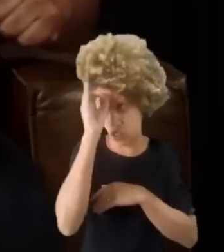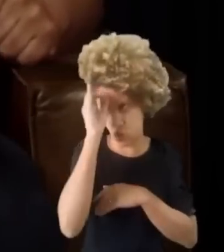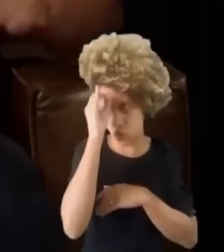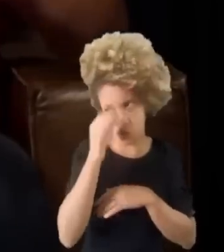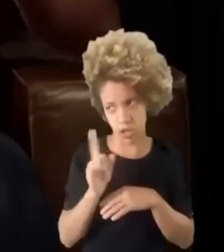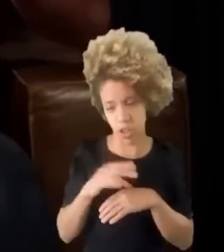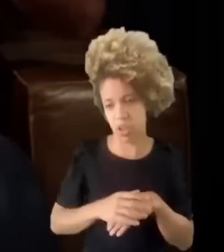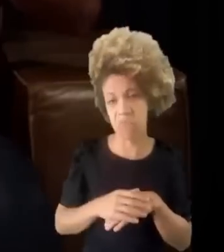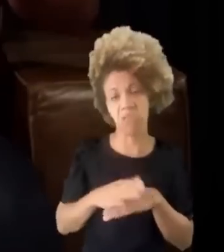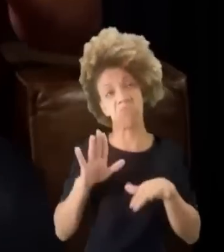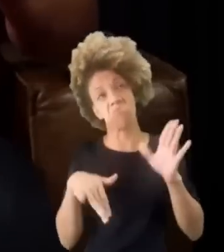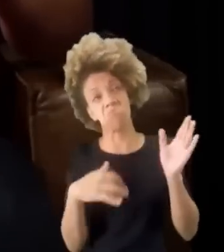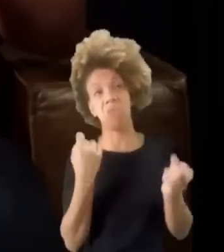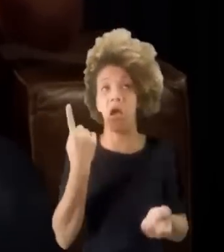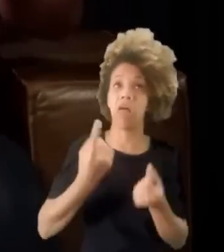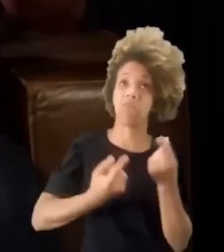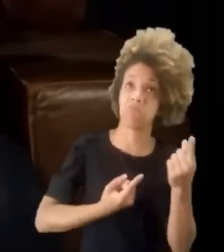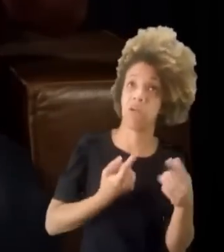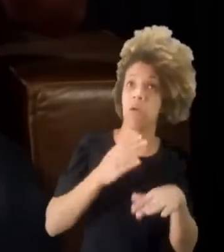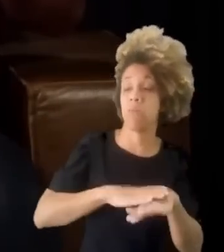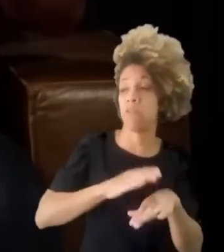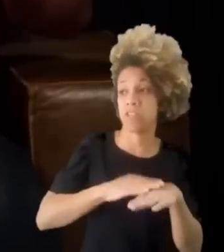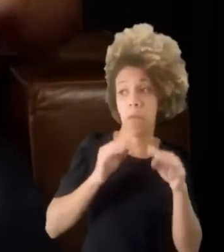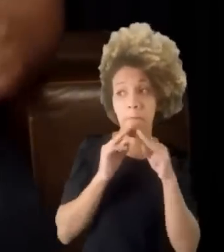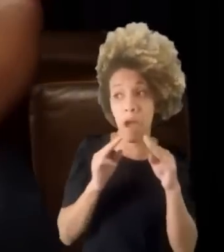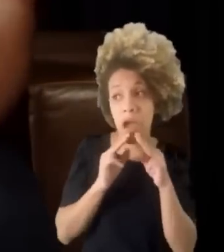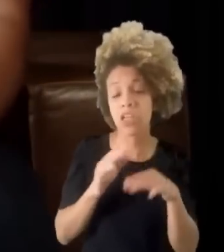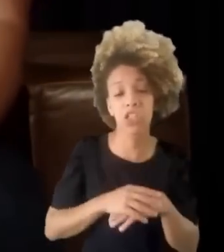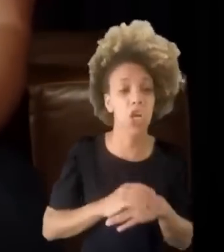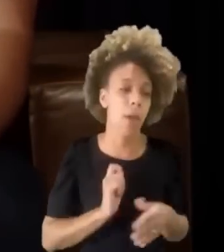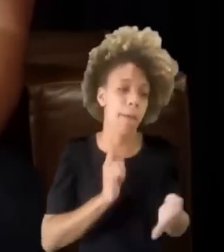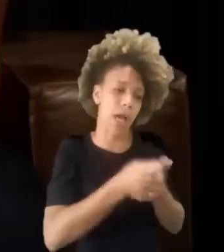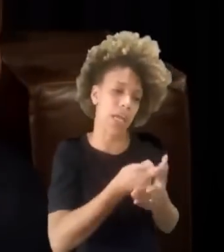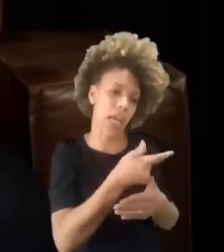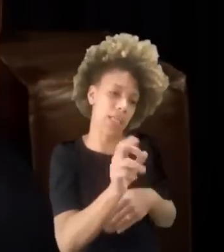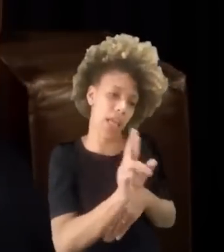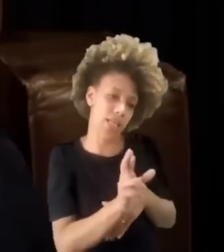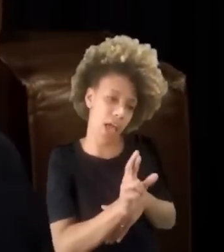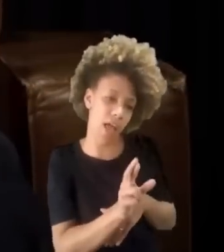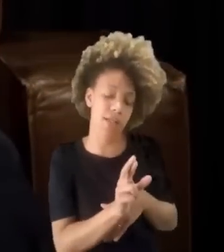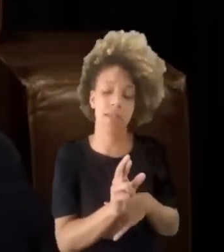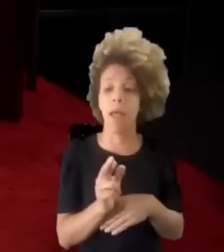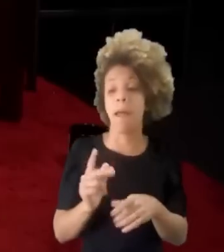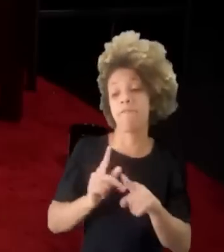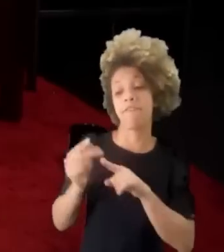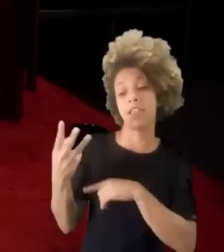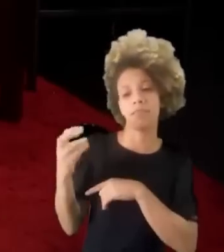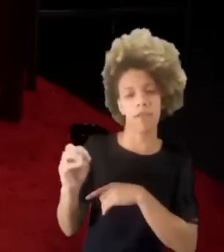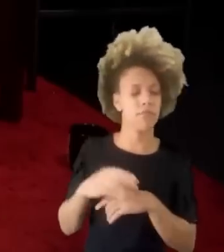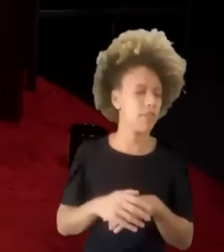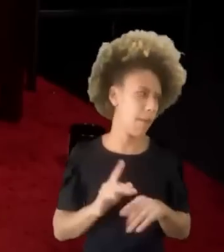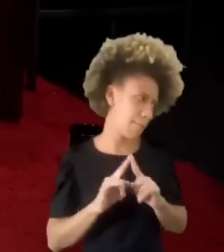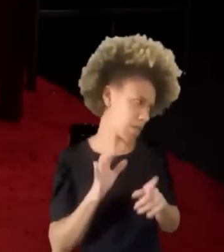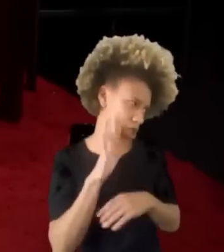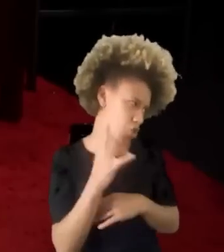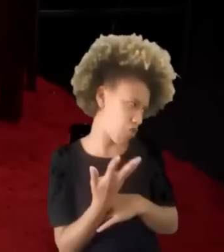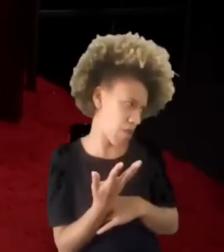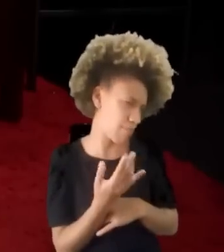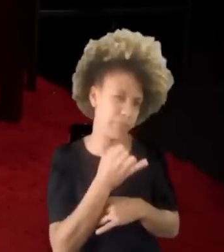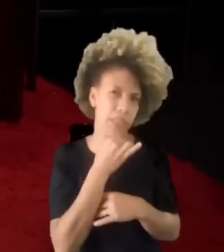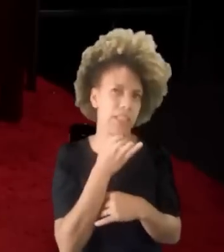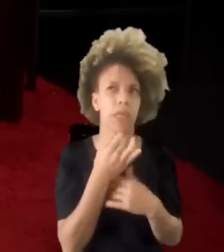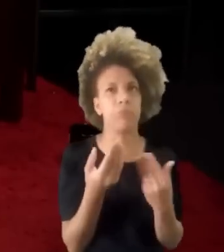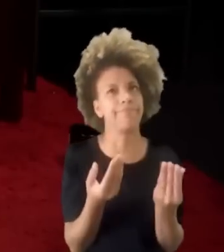é você vai ganhar de vez em quando para você ser o marqueteiro você vai falar coloquei r$ 10 e ganhei 30 mas não dá para resolver a situação no